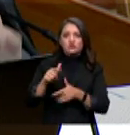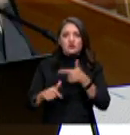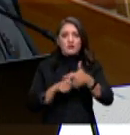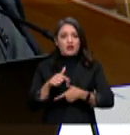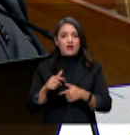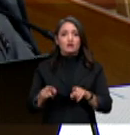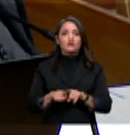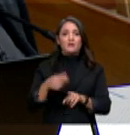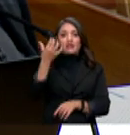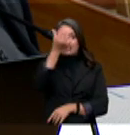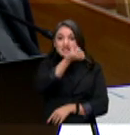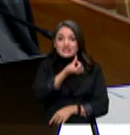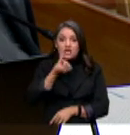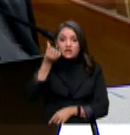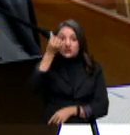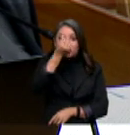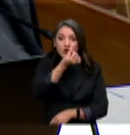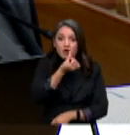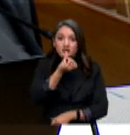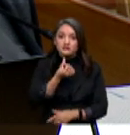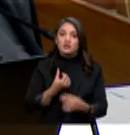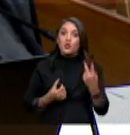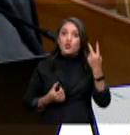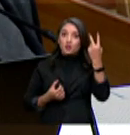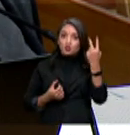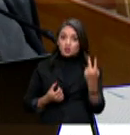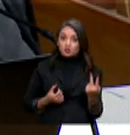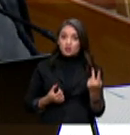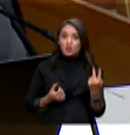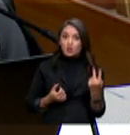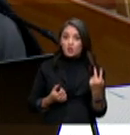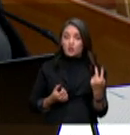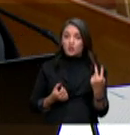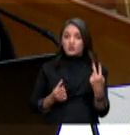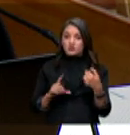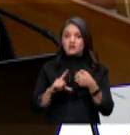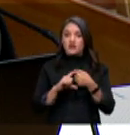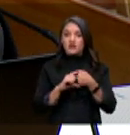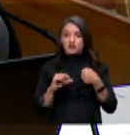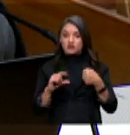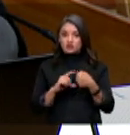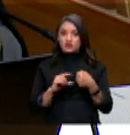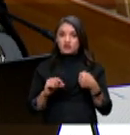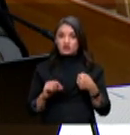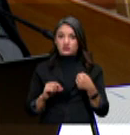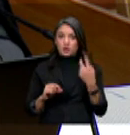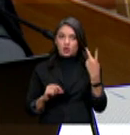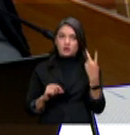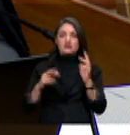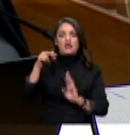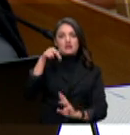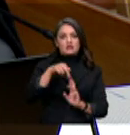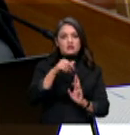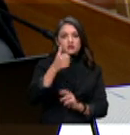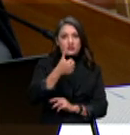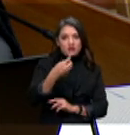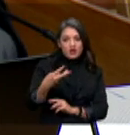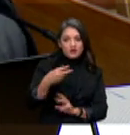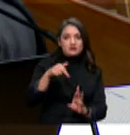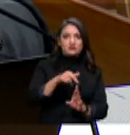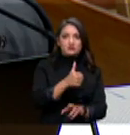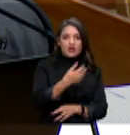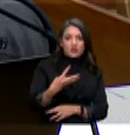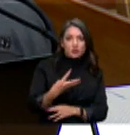jornada de 6 horas, vejam, duas disposições, dois dispositivos, inciso 13 e inciso 14 do artigo